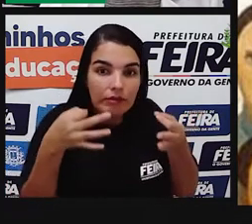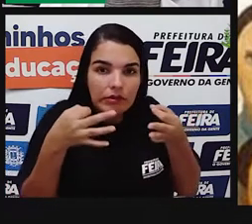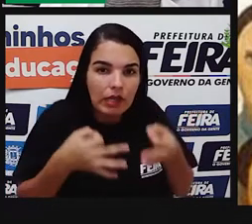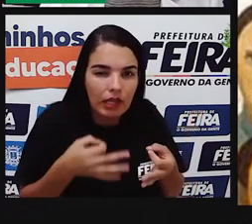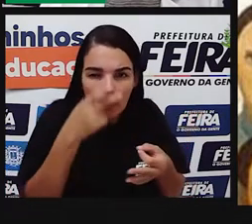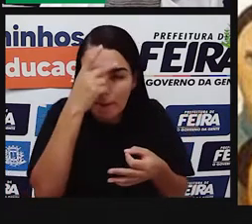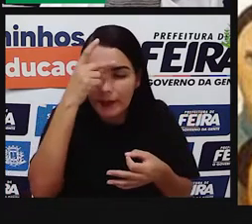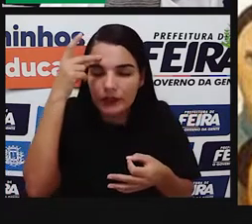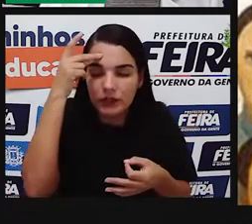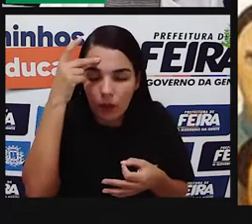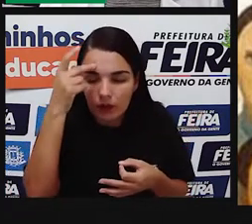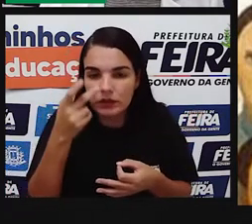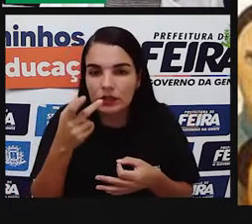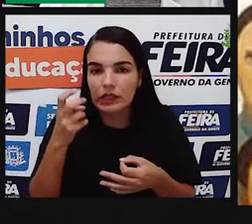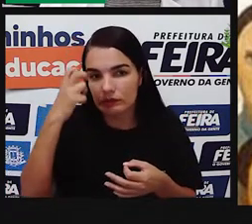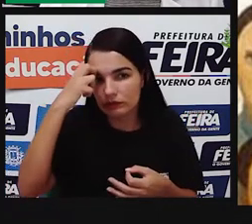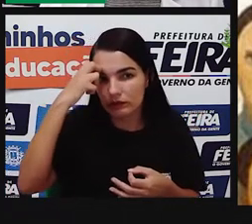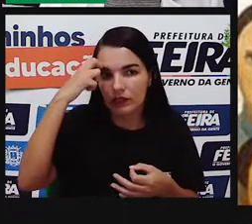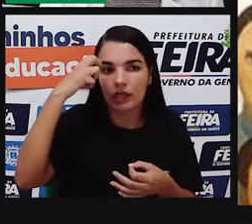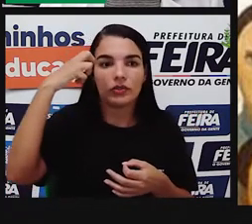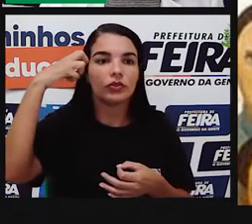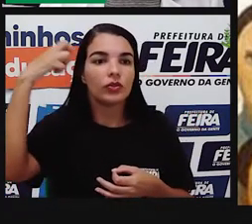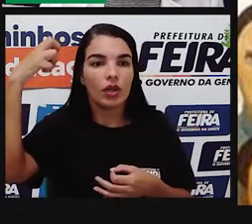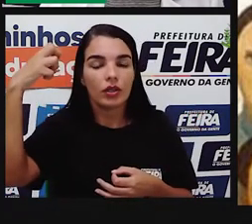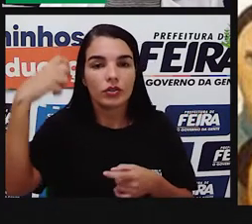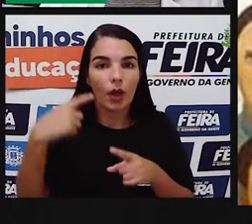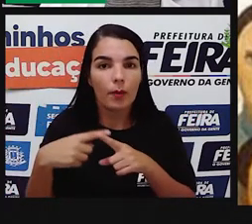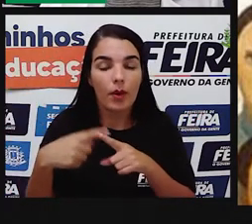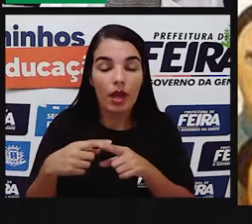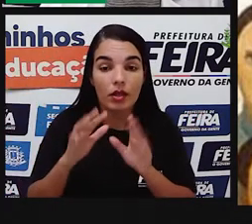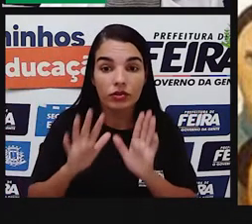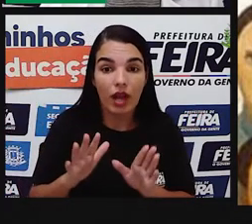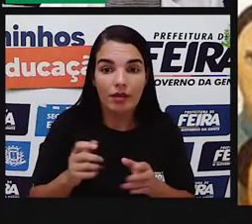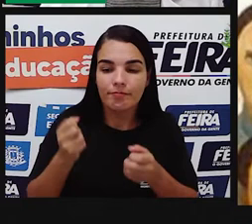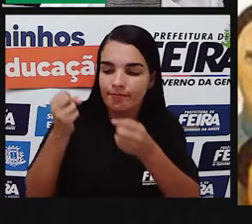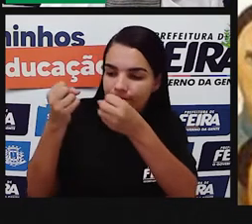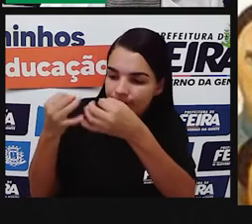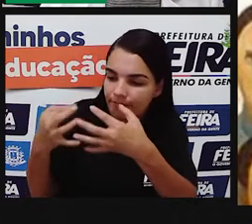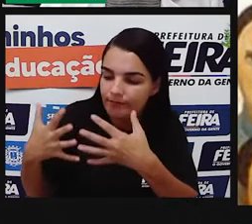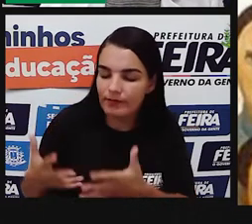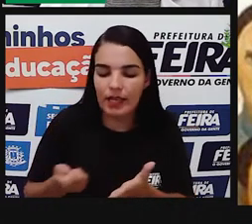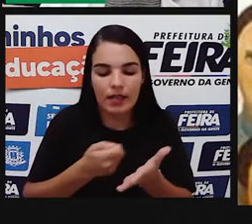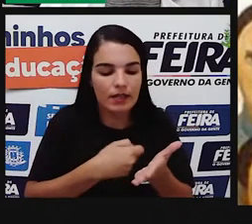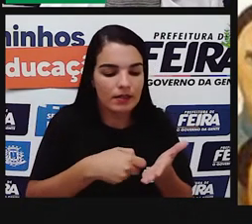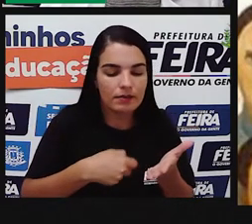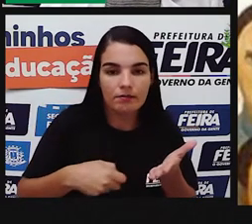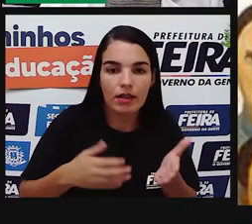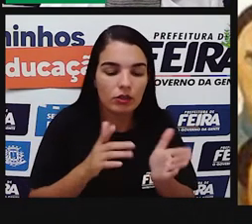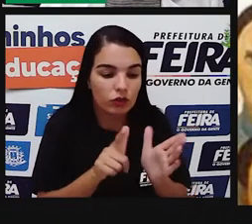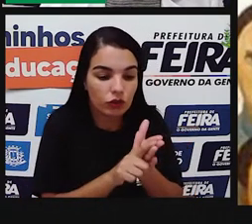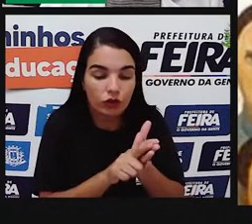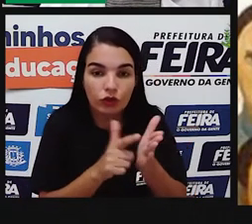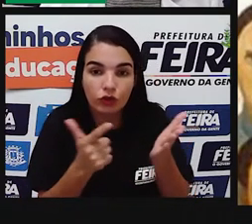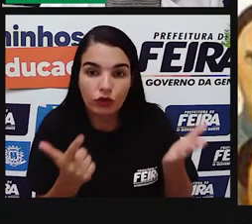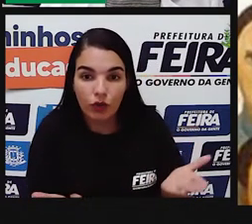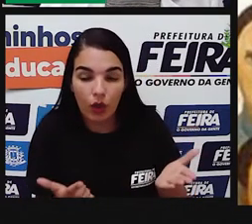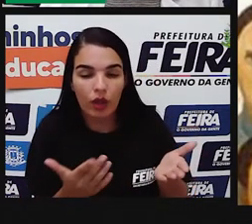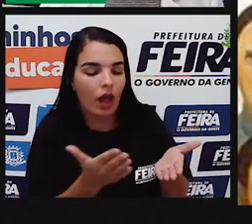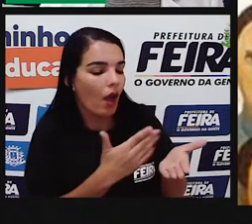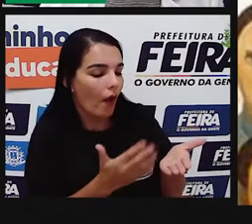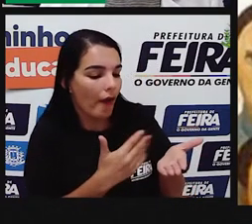de que você que se estabelece em revistas, em jornais, e as pessoas de um nível